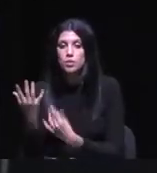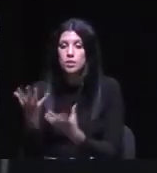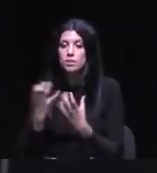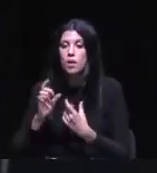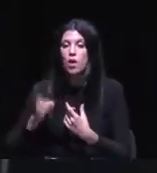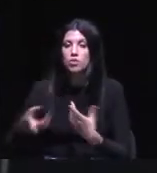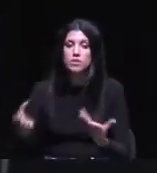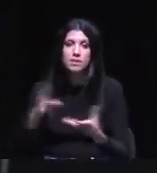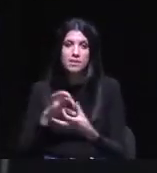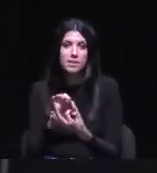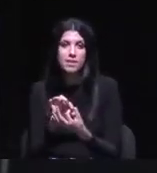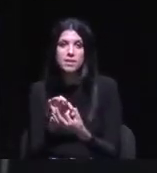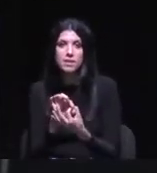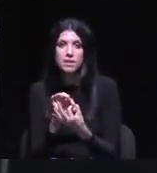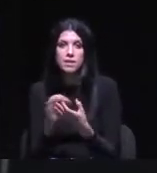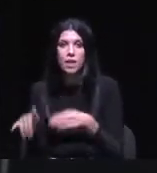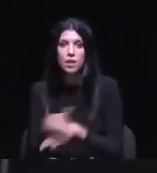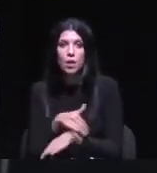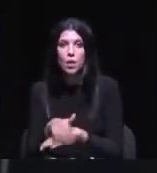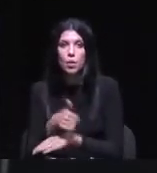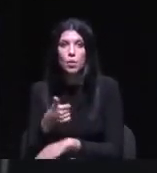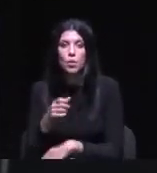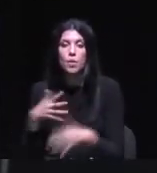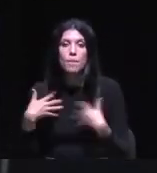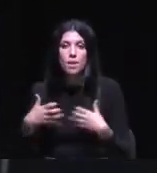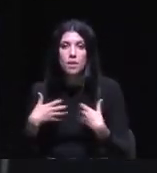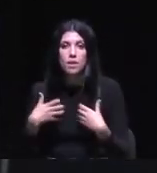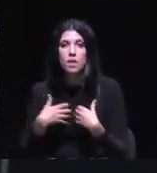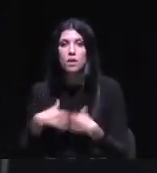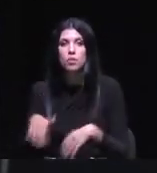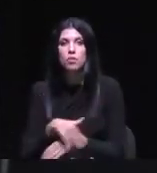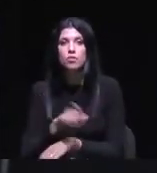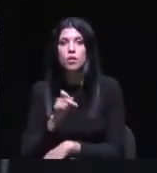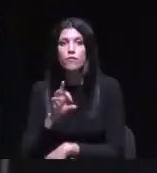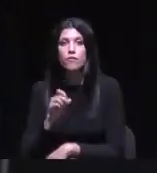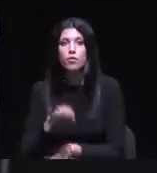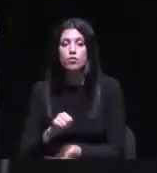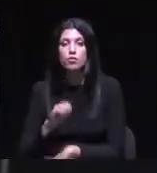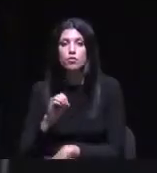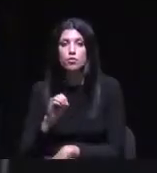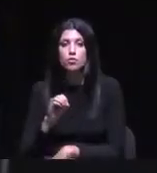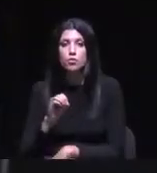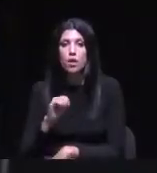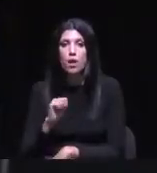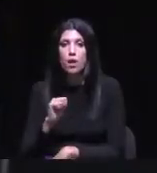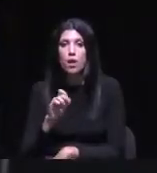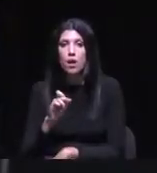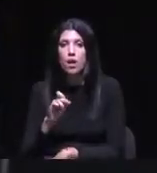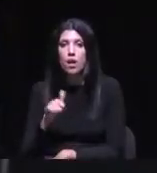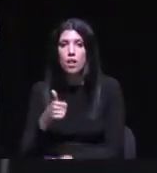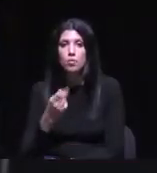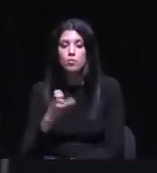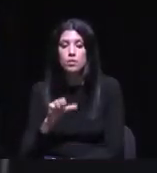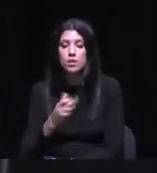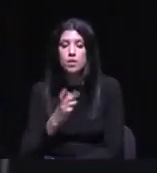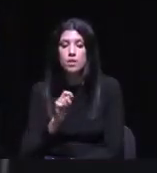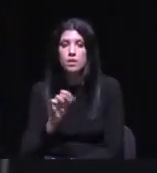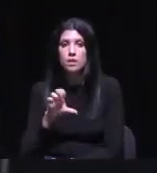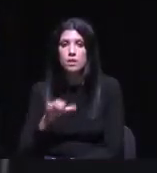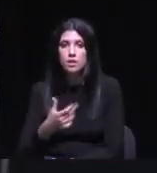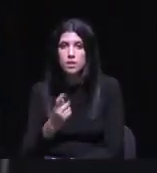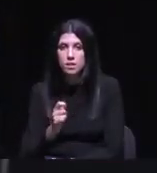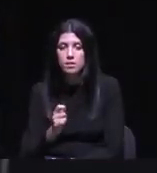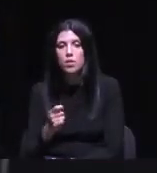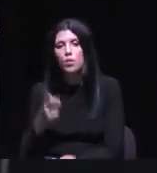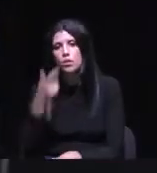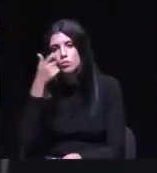recebemos diz respeito à Rua dos Bacalhoeiros, Rua Afonso de Albuquerque, onde os municípios têm feito várias queixas no portal A Minha